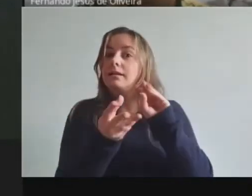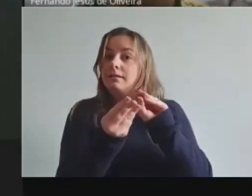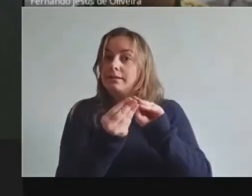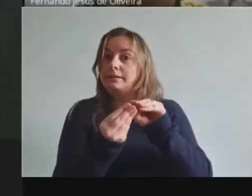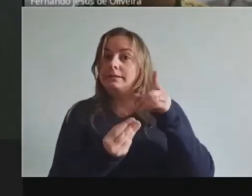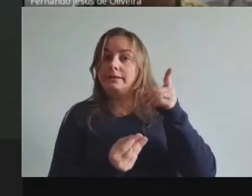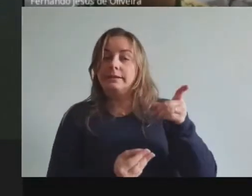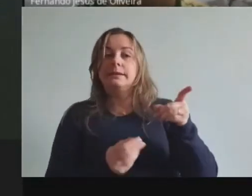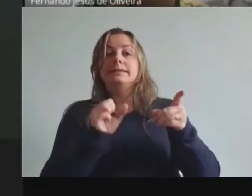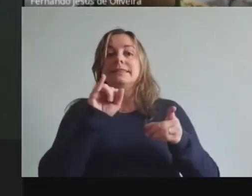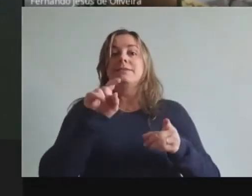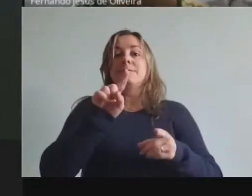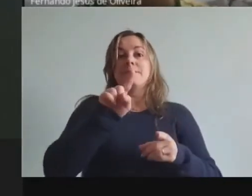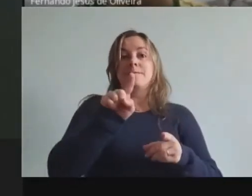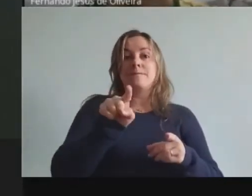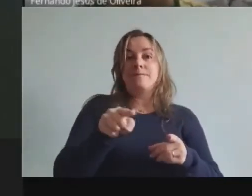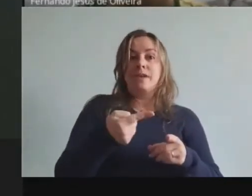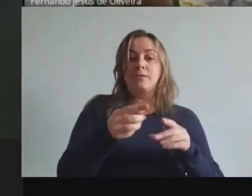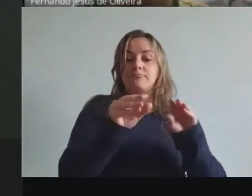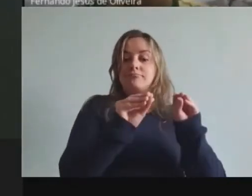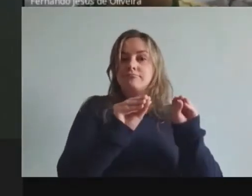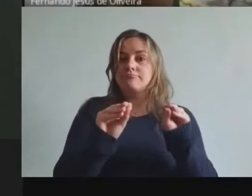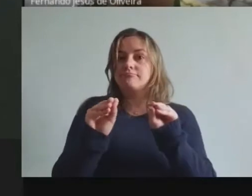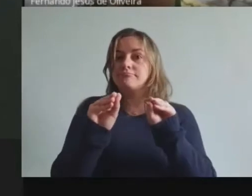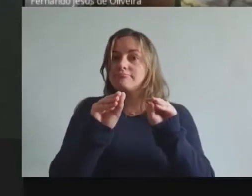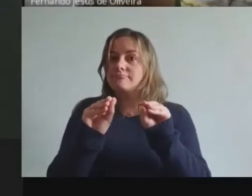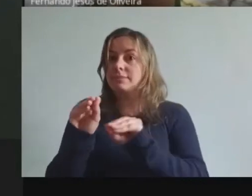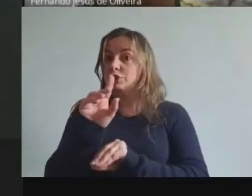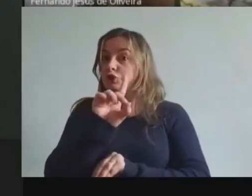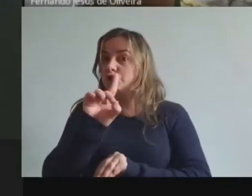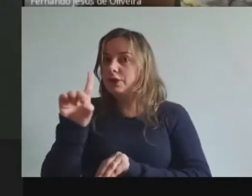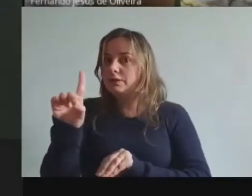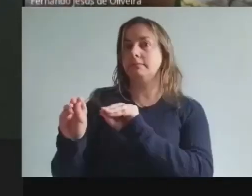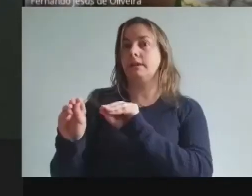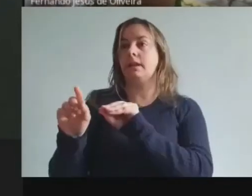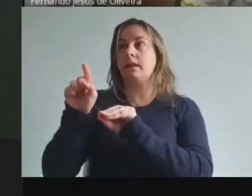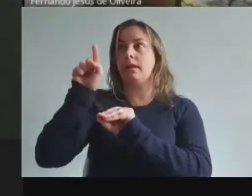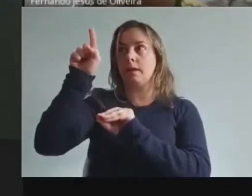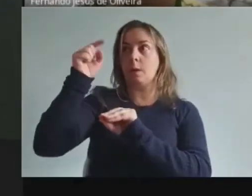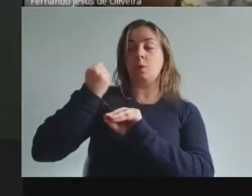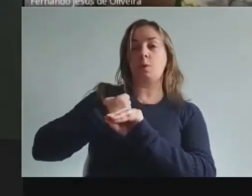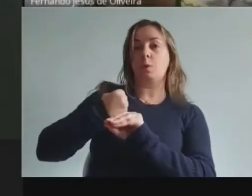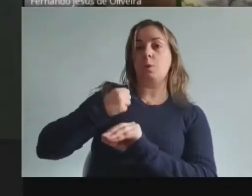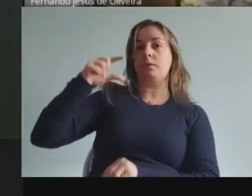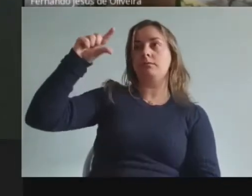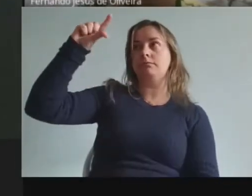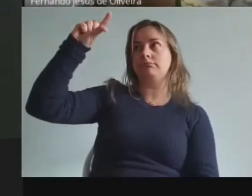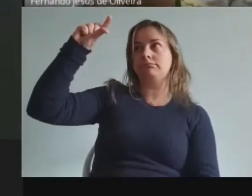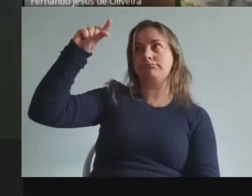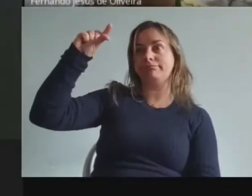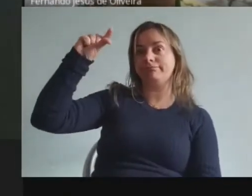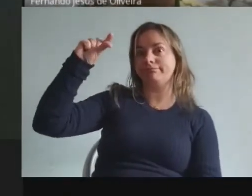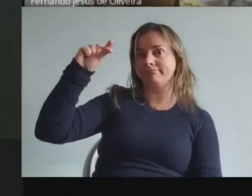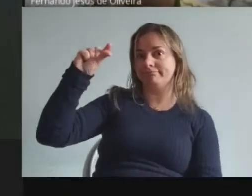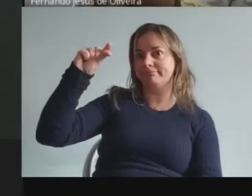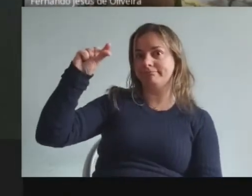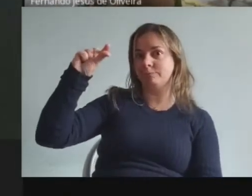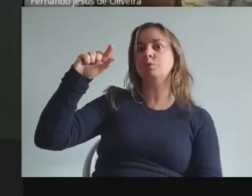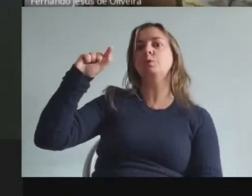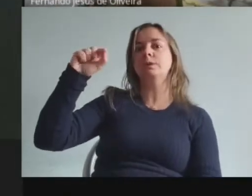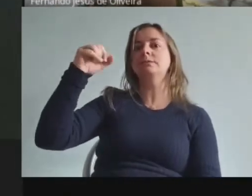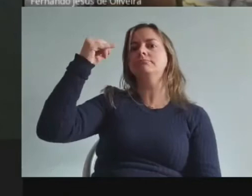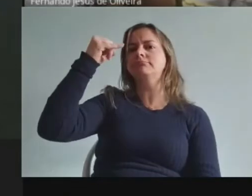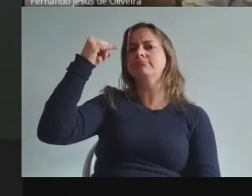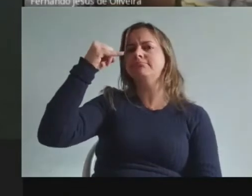Então, toda vez que a vírgula for para a direita, o expoente vai diminuir. A gente vai subtrair